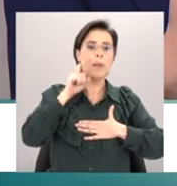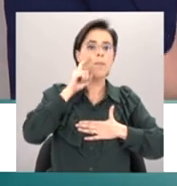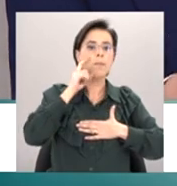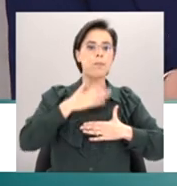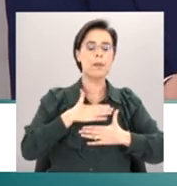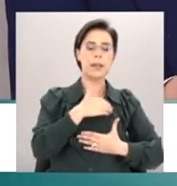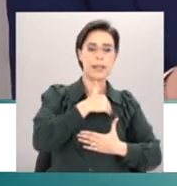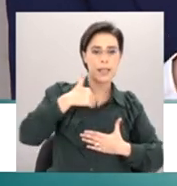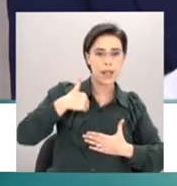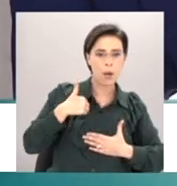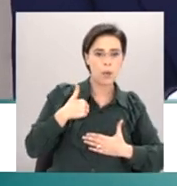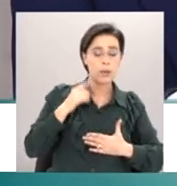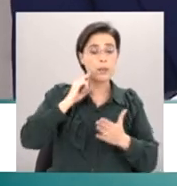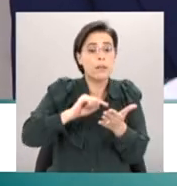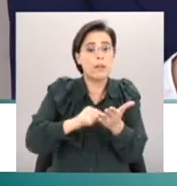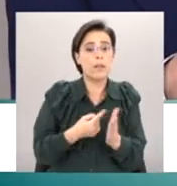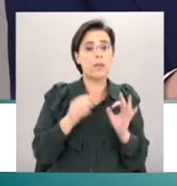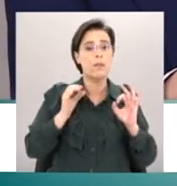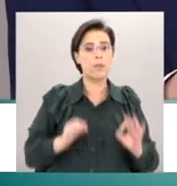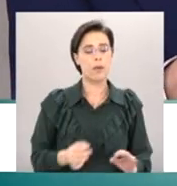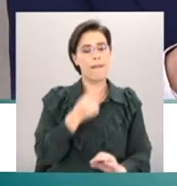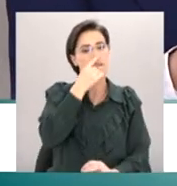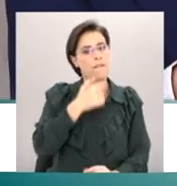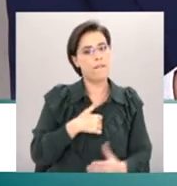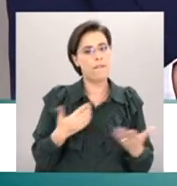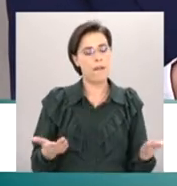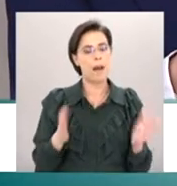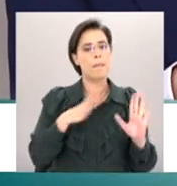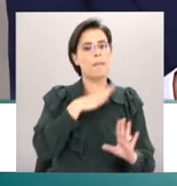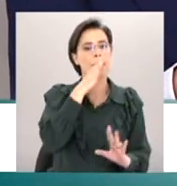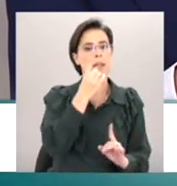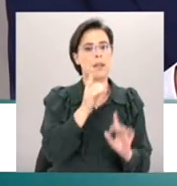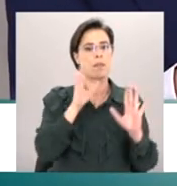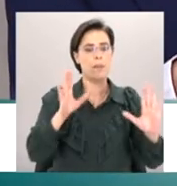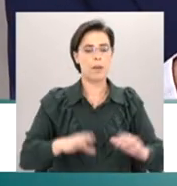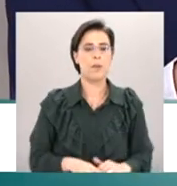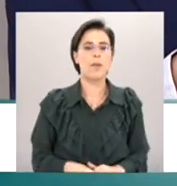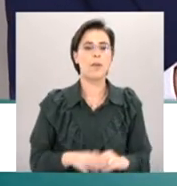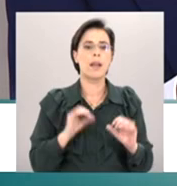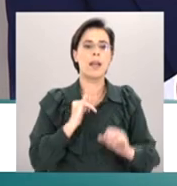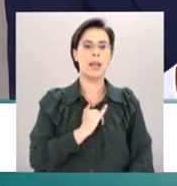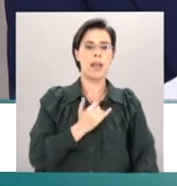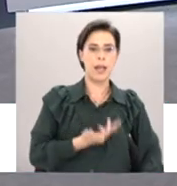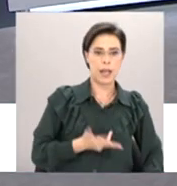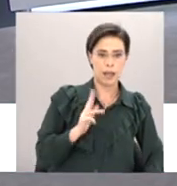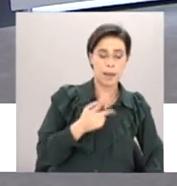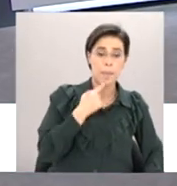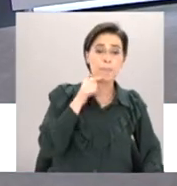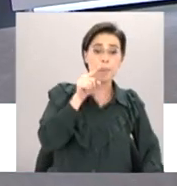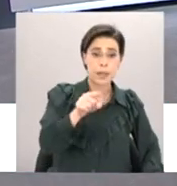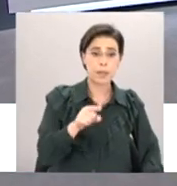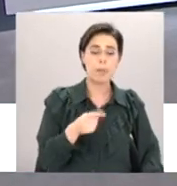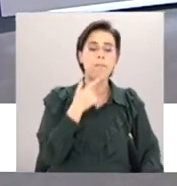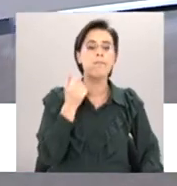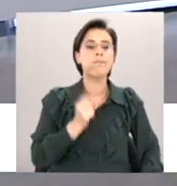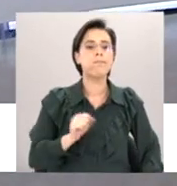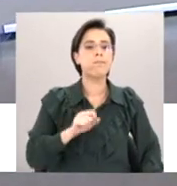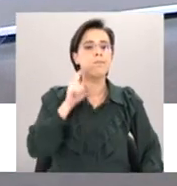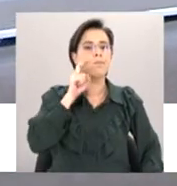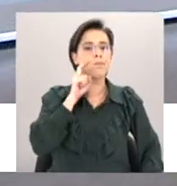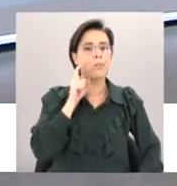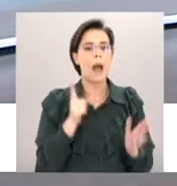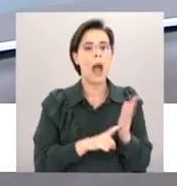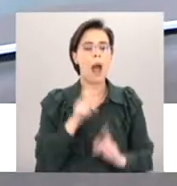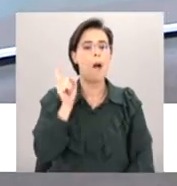prevenção da saúde que é fundamental e que tem falhado mas queria dizer uma coisa a iniciativa Liberal percebeu que não podia defender